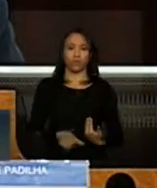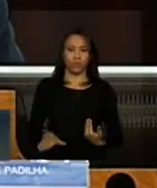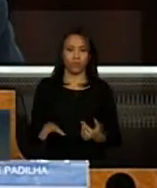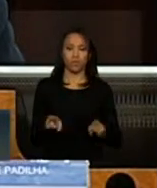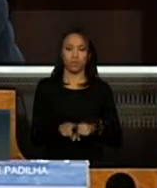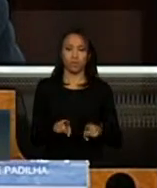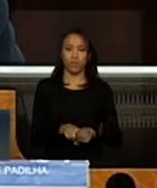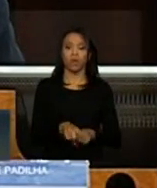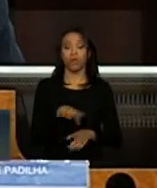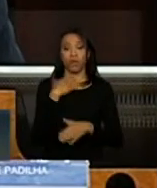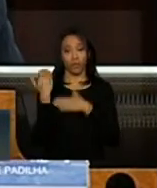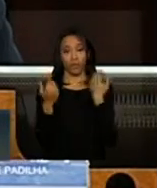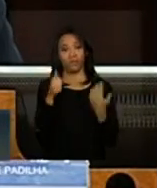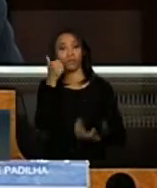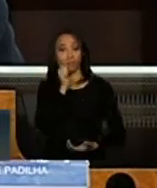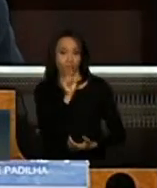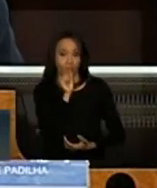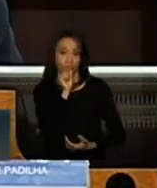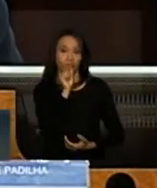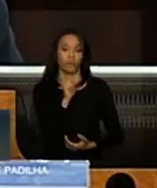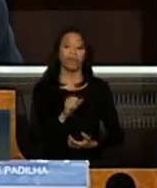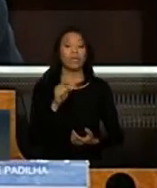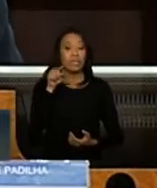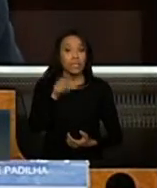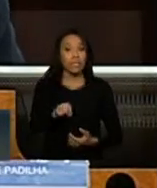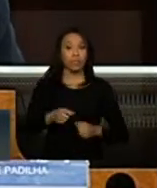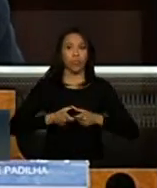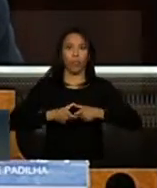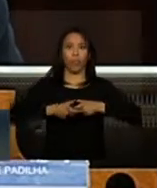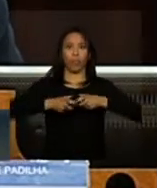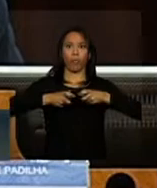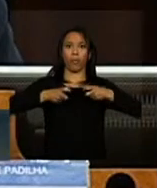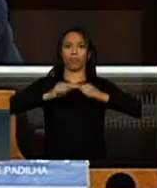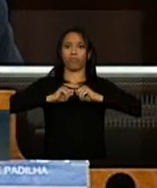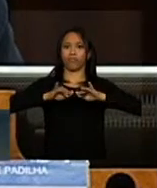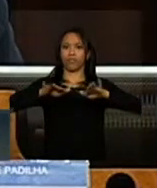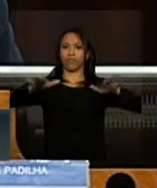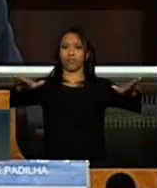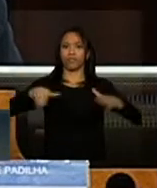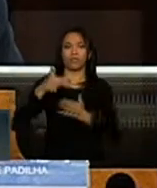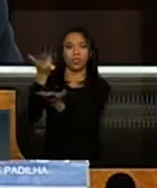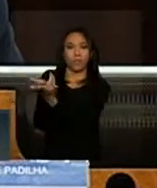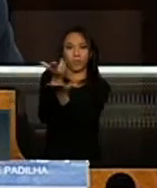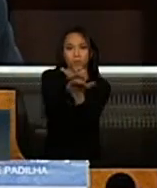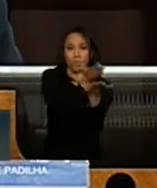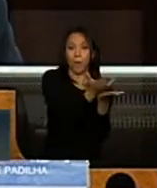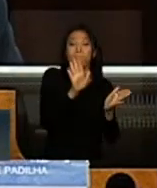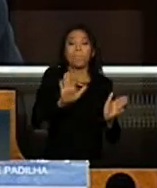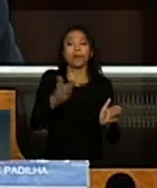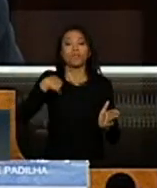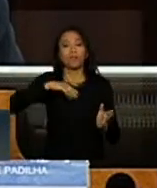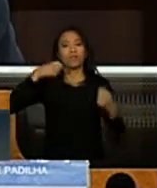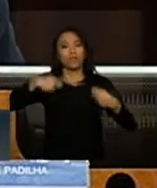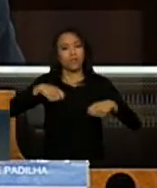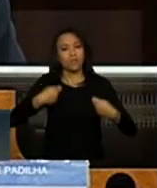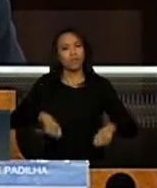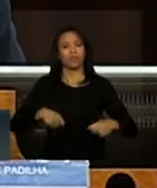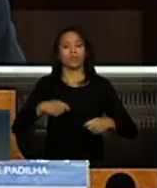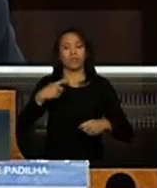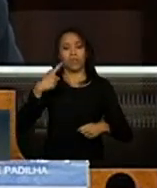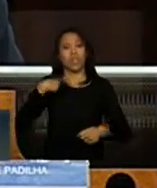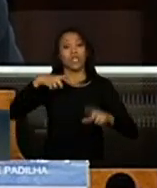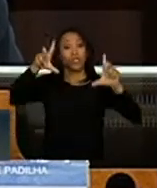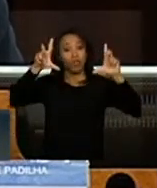mortalidade materna. Isso promoveu uma forte expansão desses leitos, mas nós precisamos enfrentar fortemente o déficit de leitos de